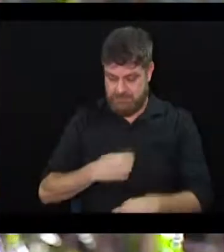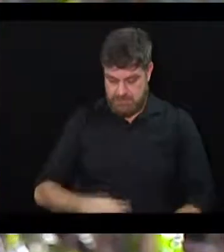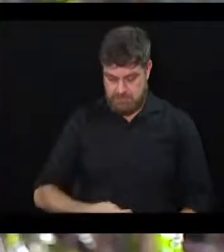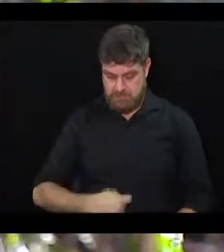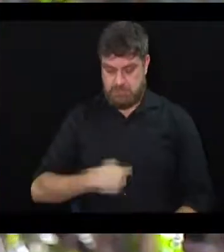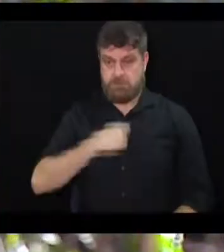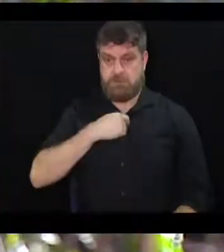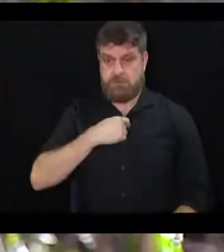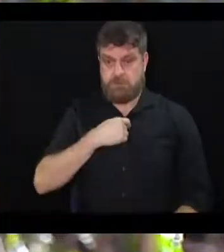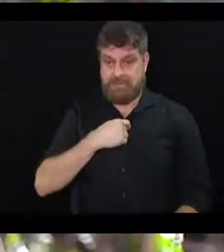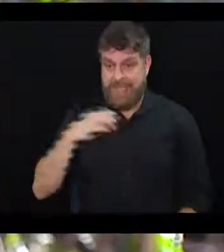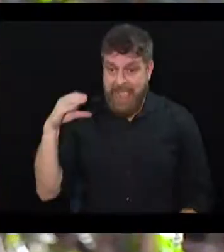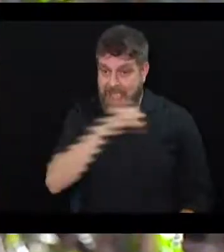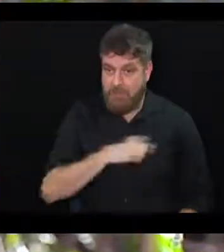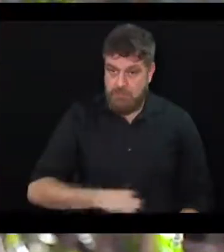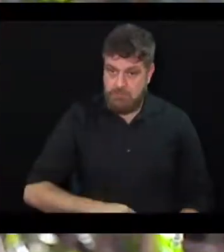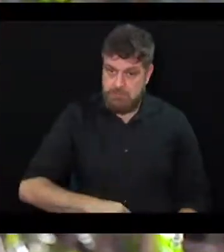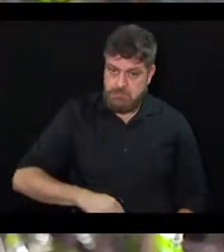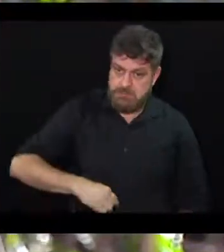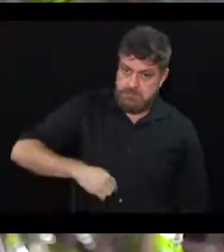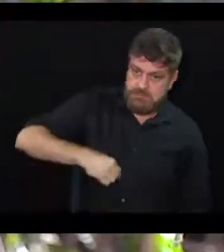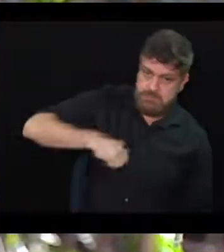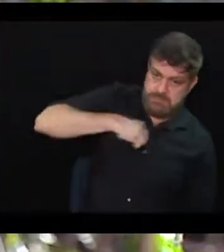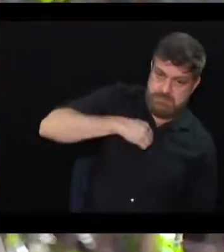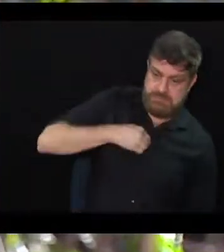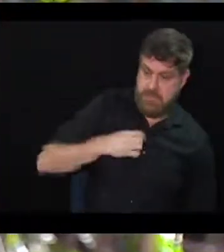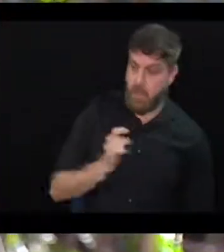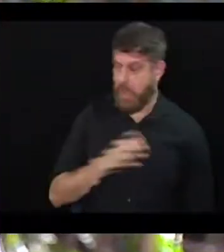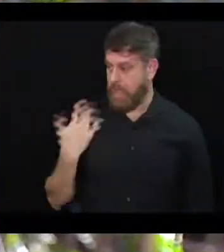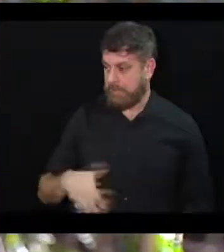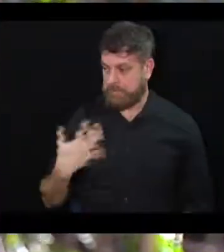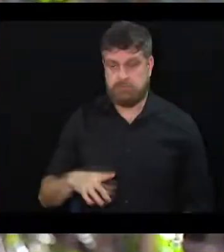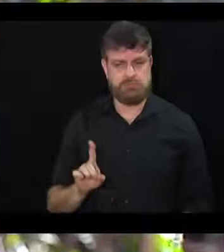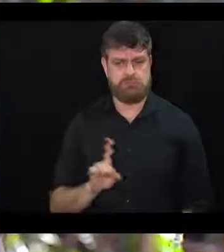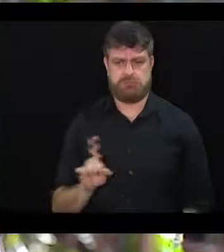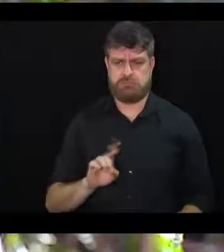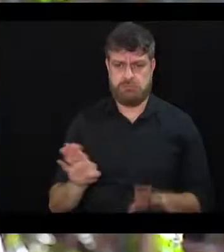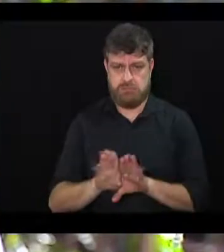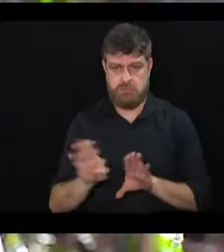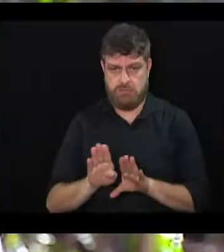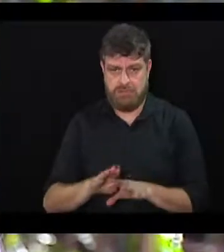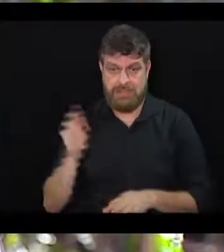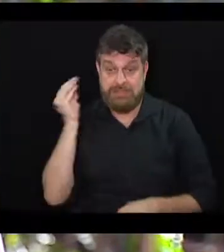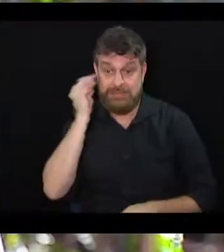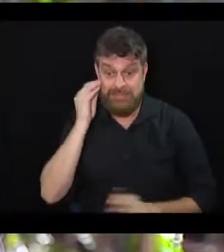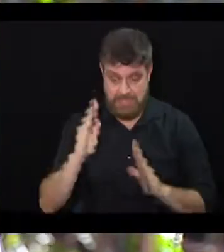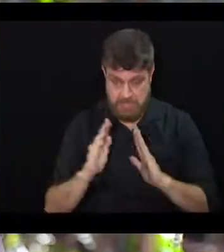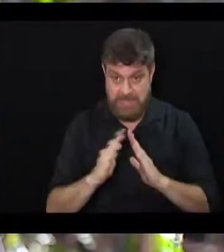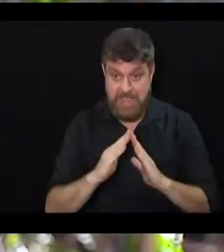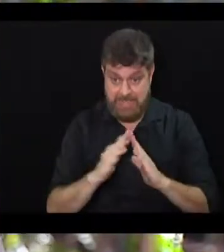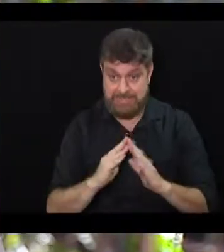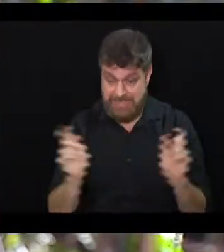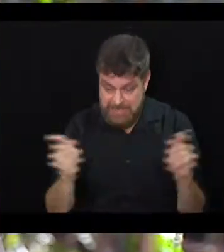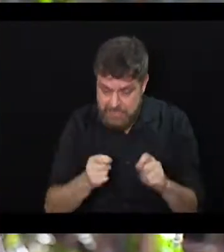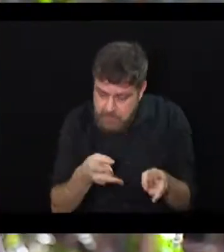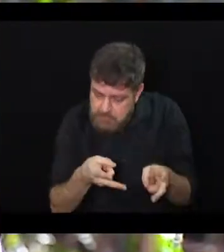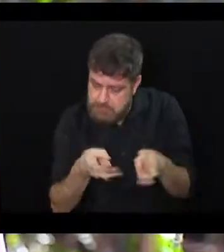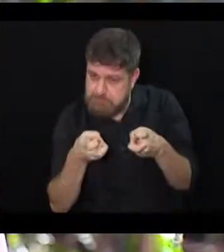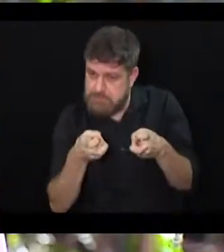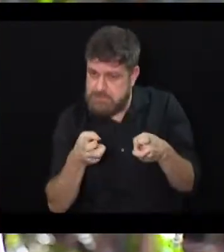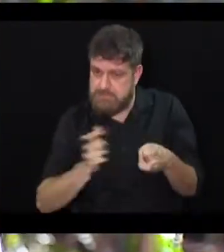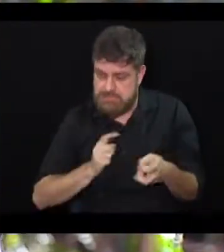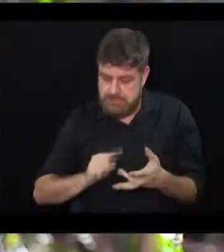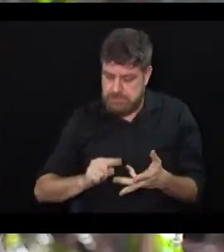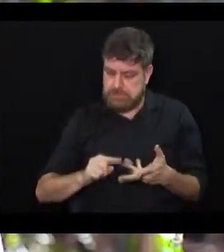um crescimento mais rápido. Agora, não precisa se assustar com isso. Um simples teste feito em casa é possível identificar